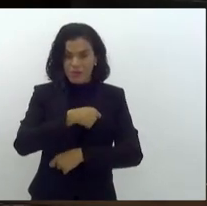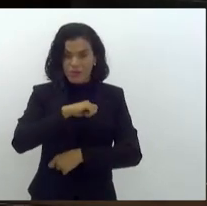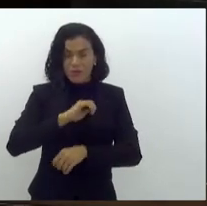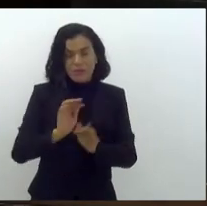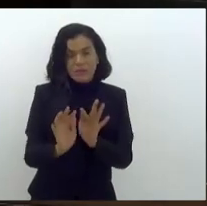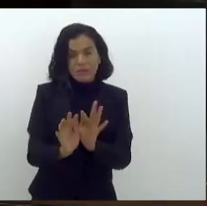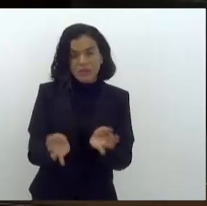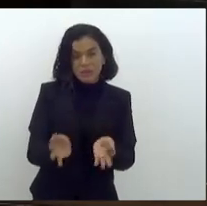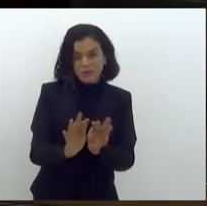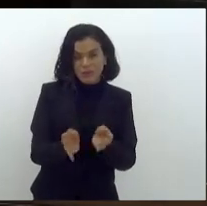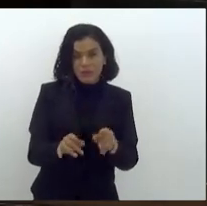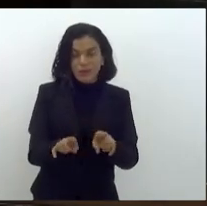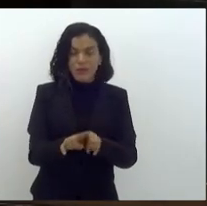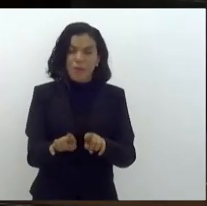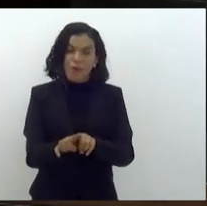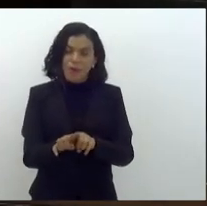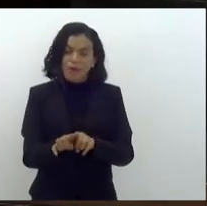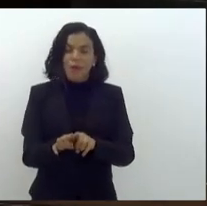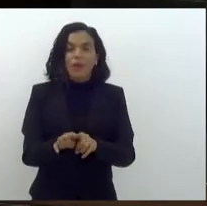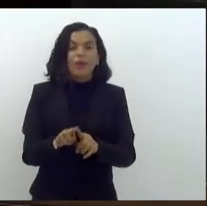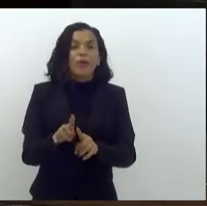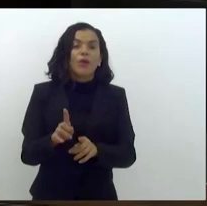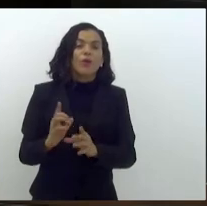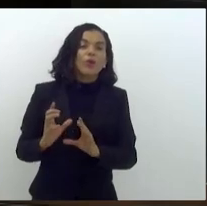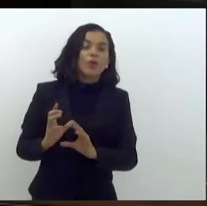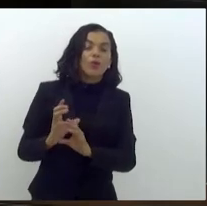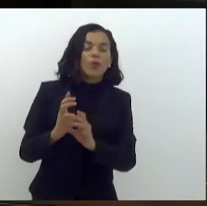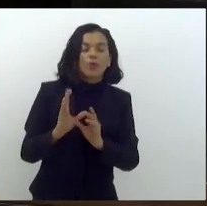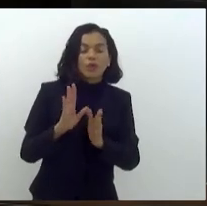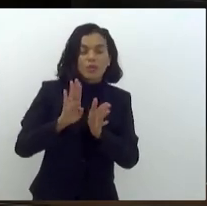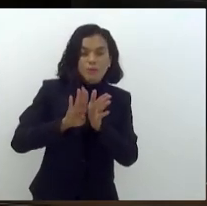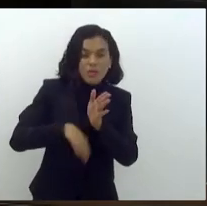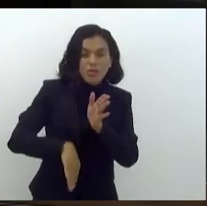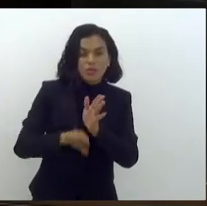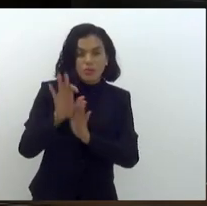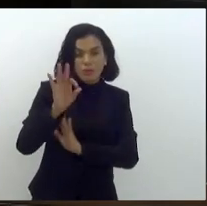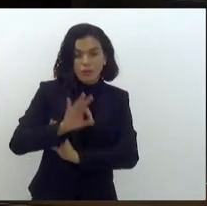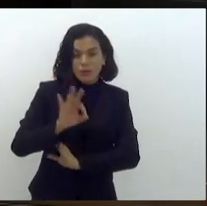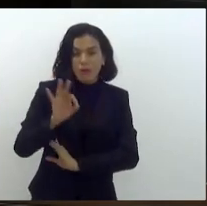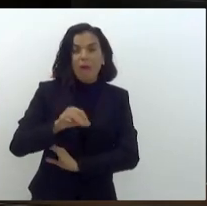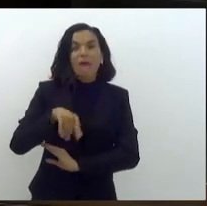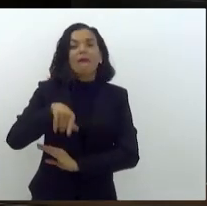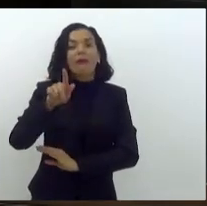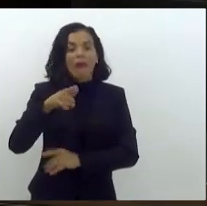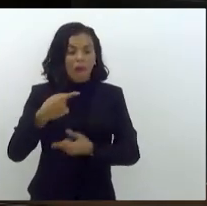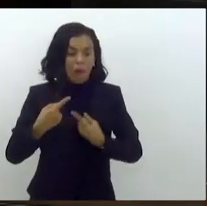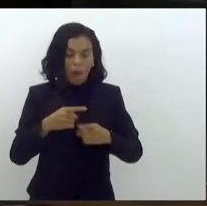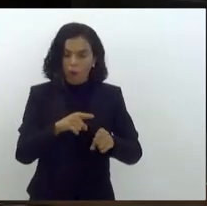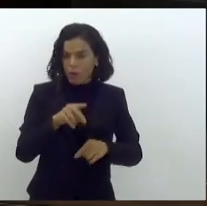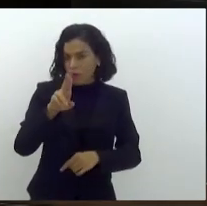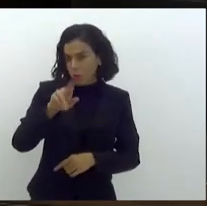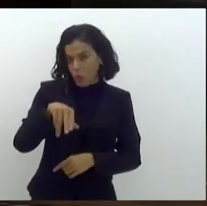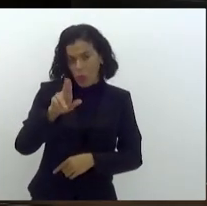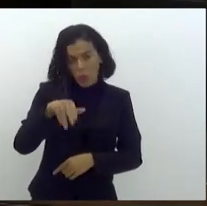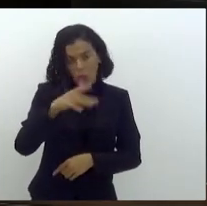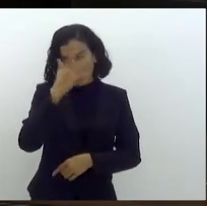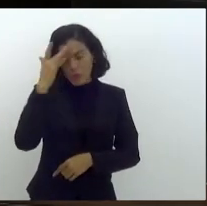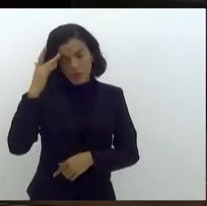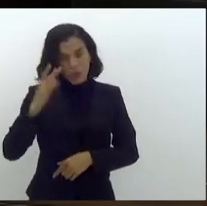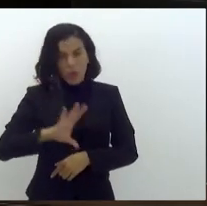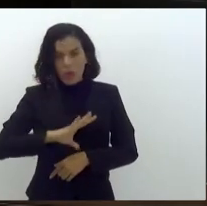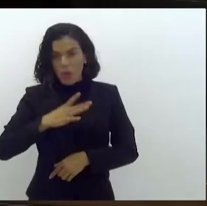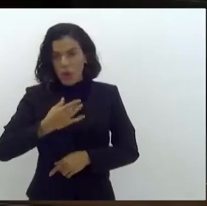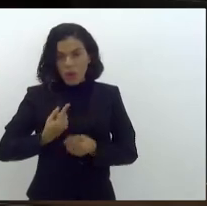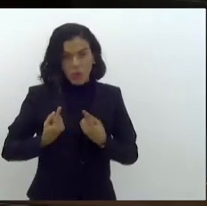e a redução do número de alíquos quem vai ser contra isso ninguém vai nunca se levantar contra